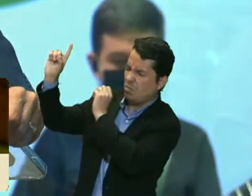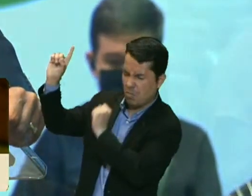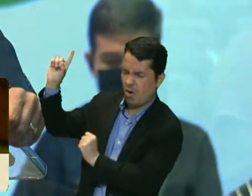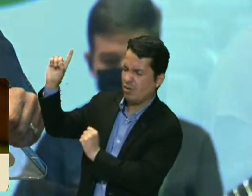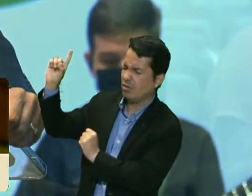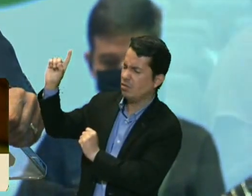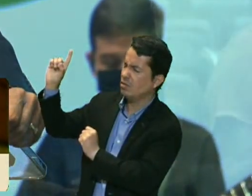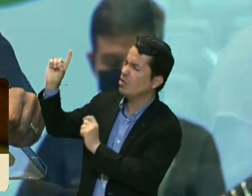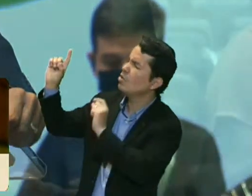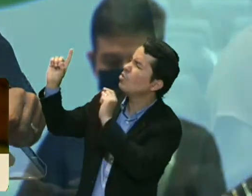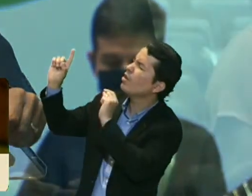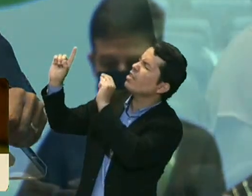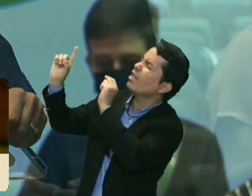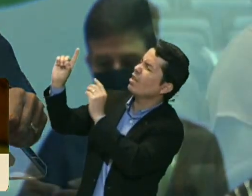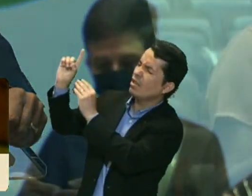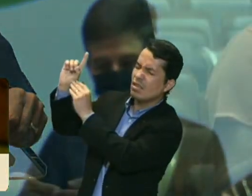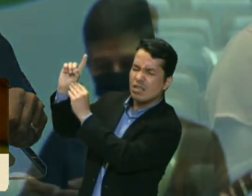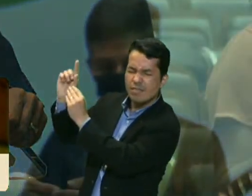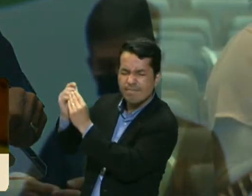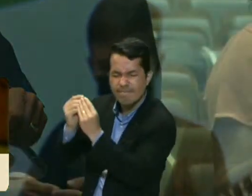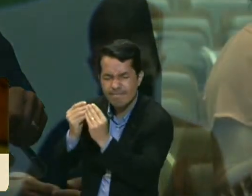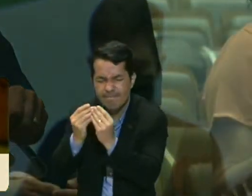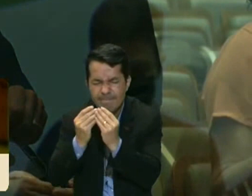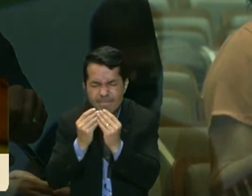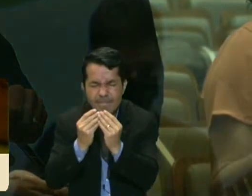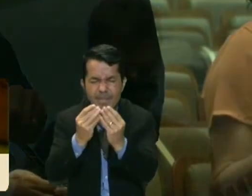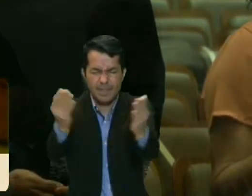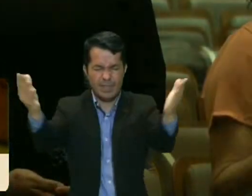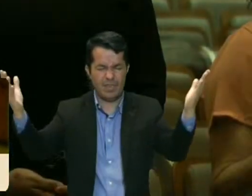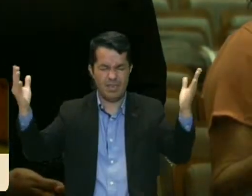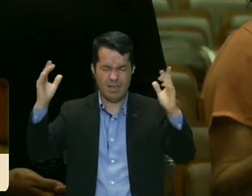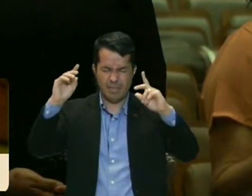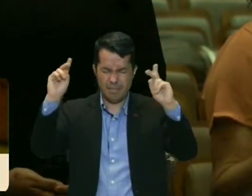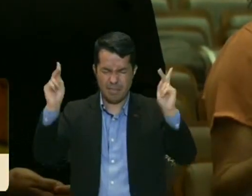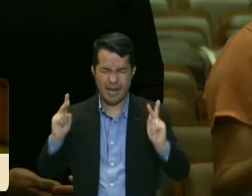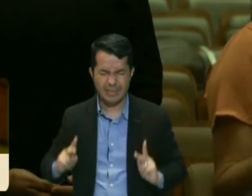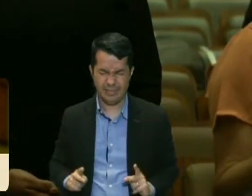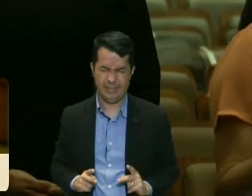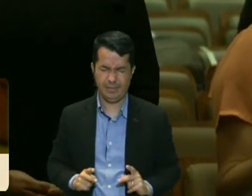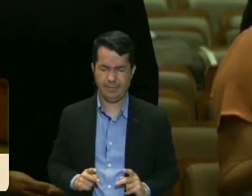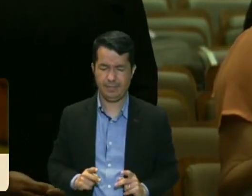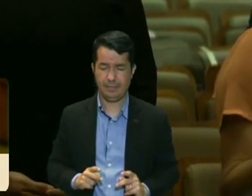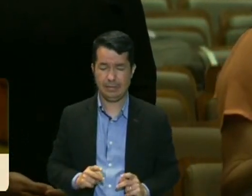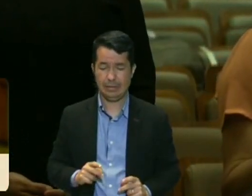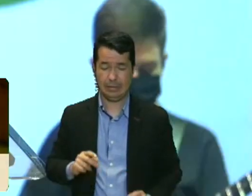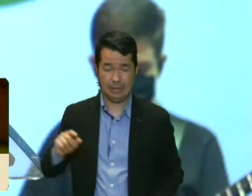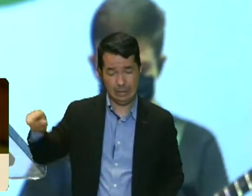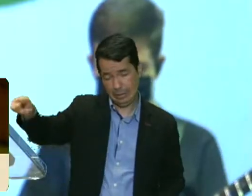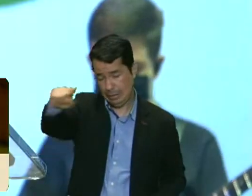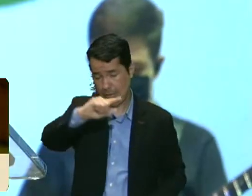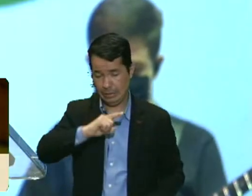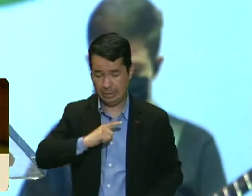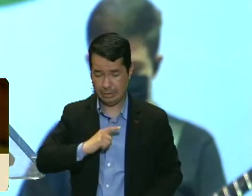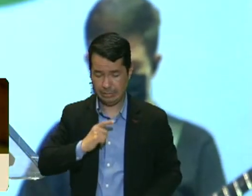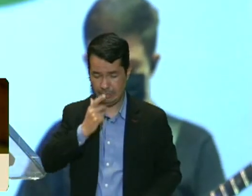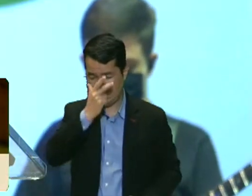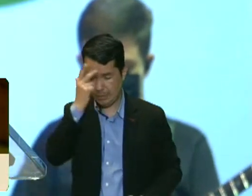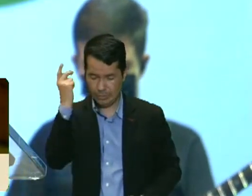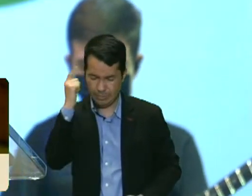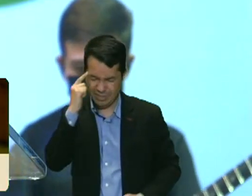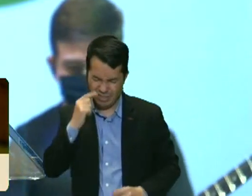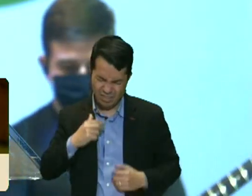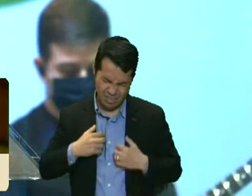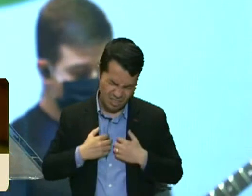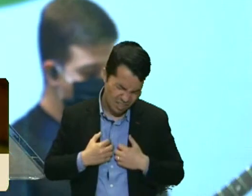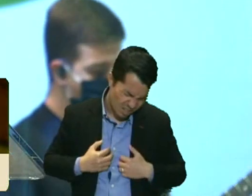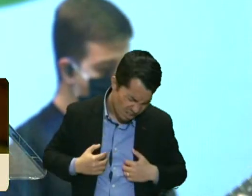Ministra a Tua paz. Aqueles que estavam se sentindo derrotados e que o inimigo fica colocando isso na mente, em nome de Jesus